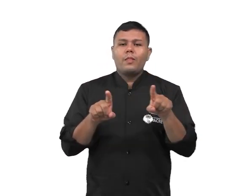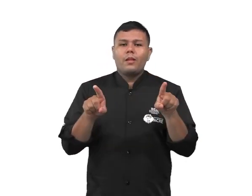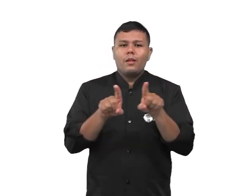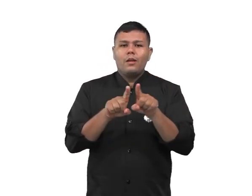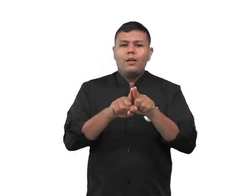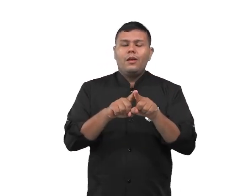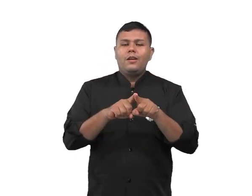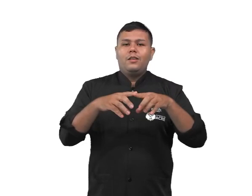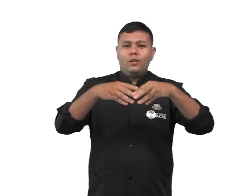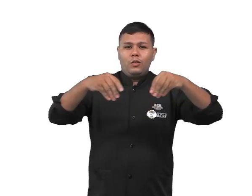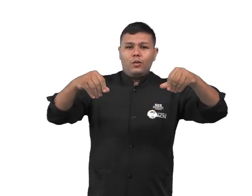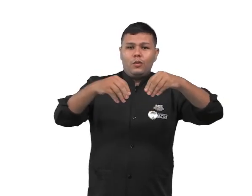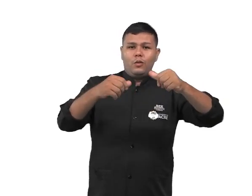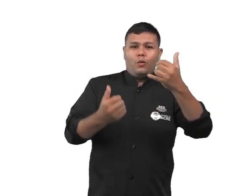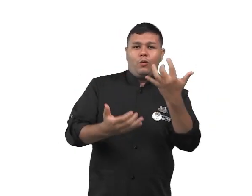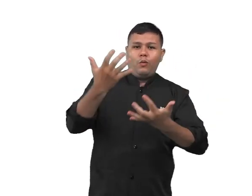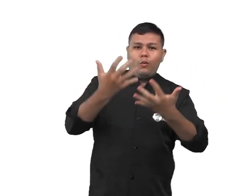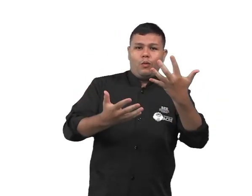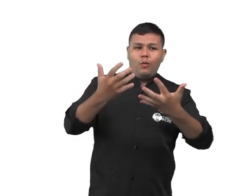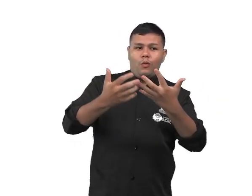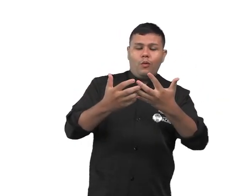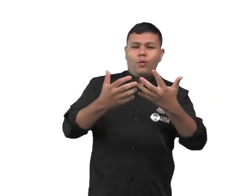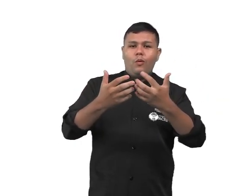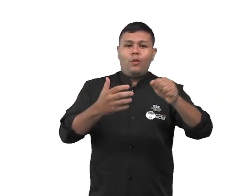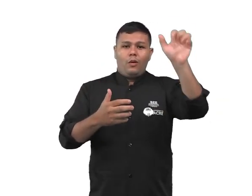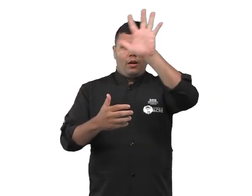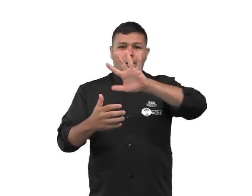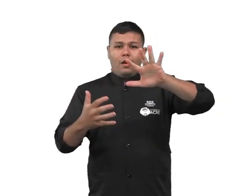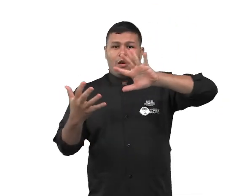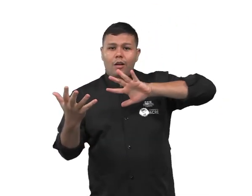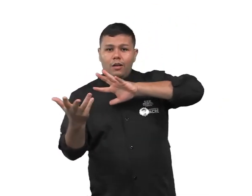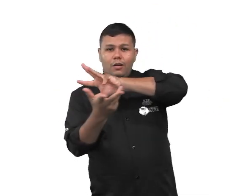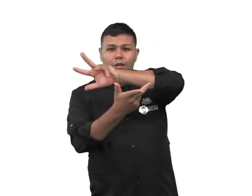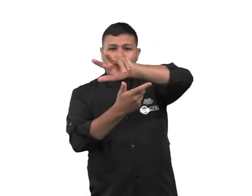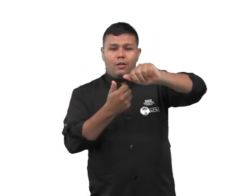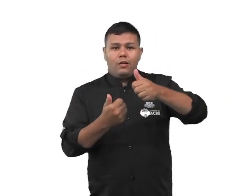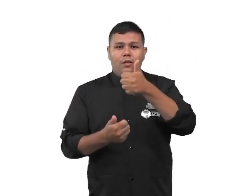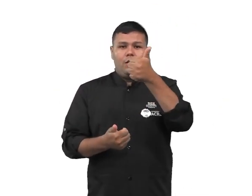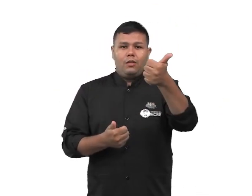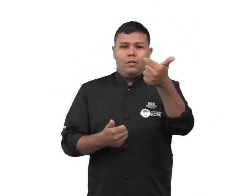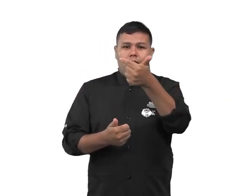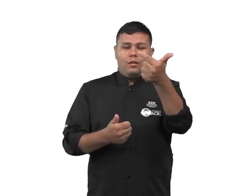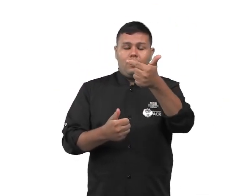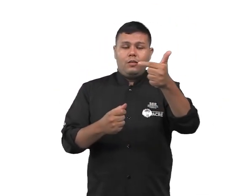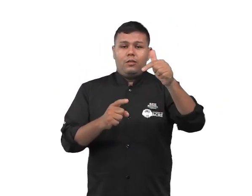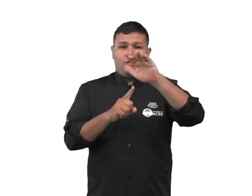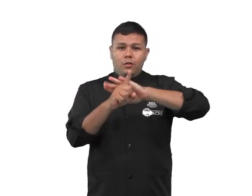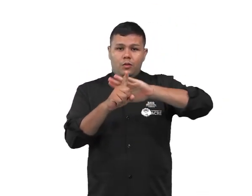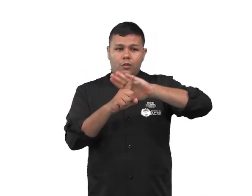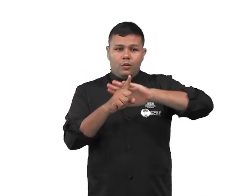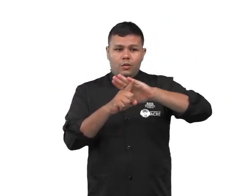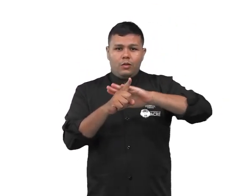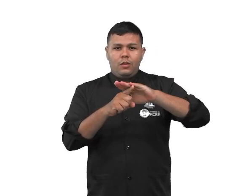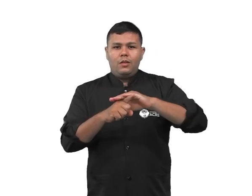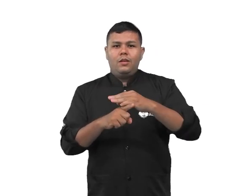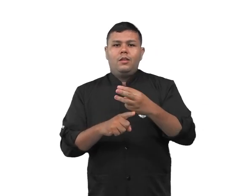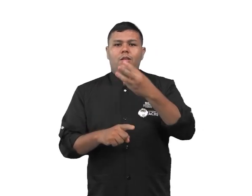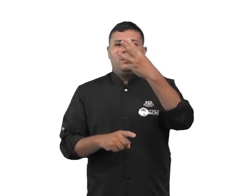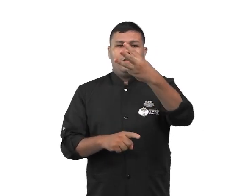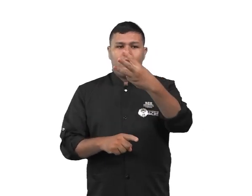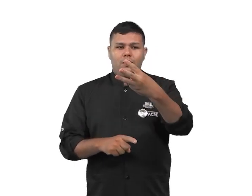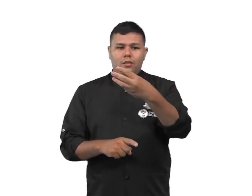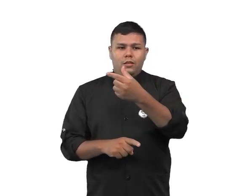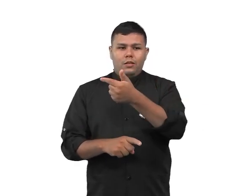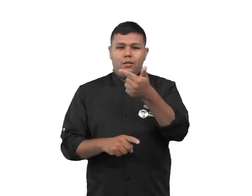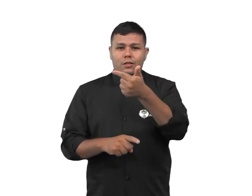fogo, ar, água e universo, né? A gente tem aqui, ó, 12 faces, que é o dodecaedro, 30 arestas e 20 faces. E esse